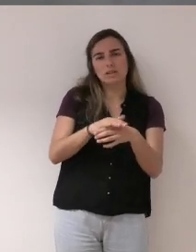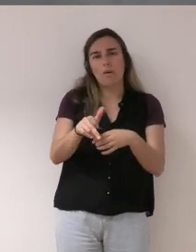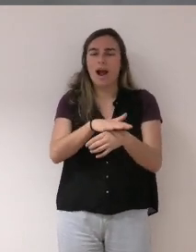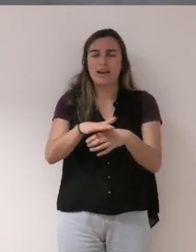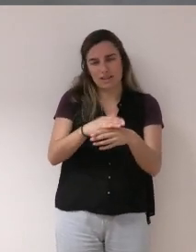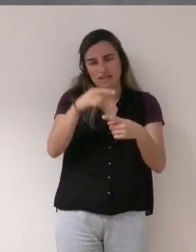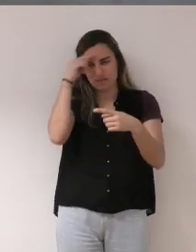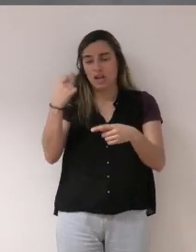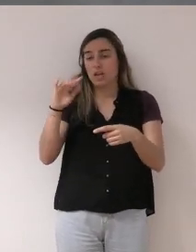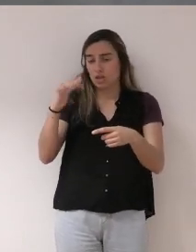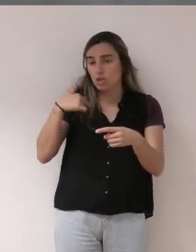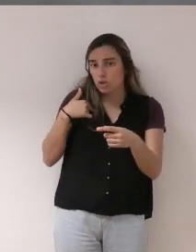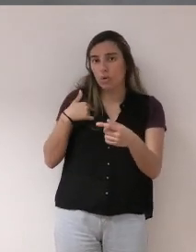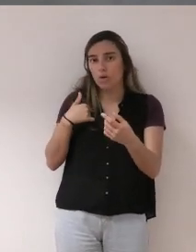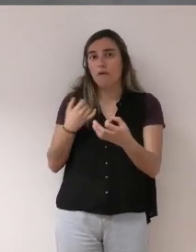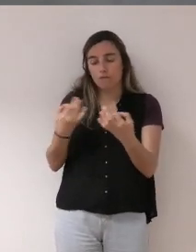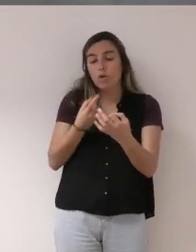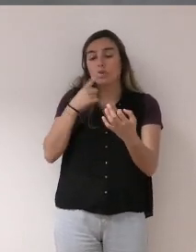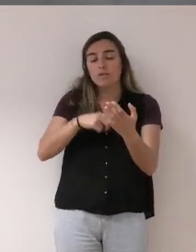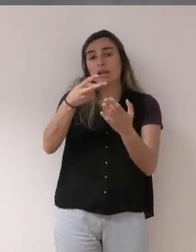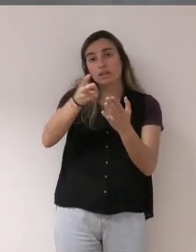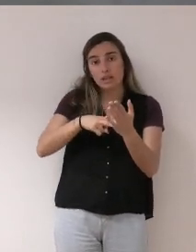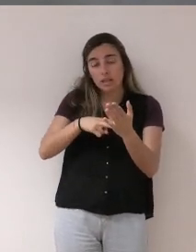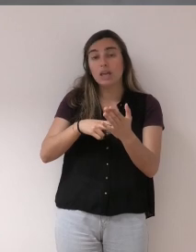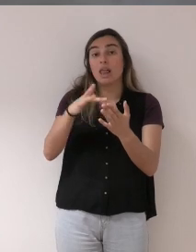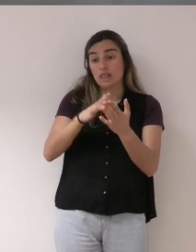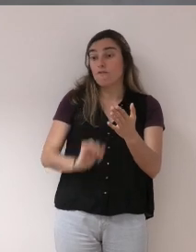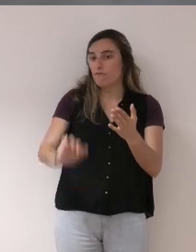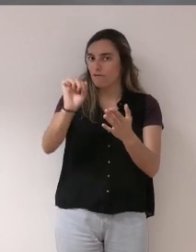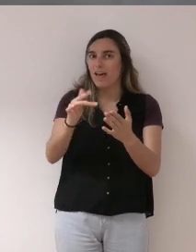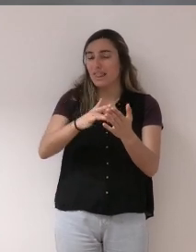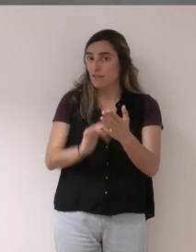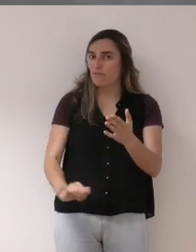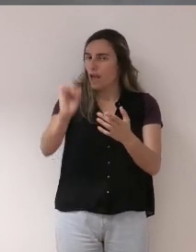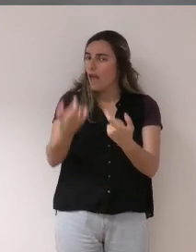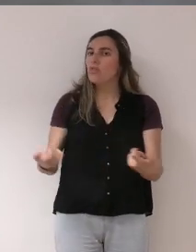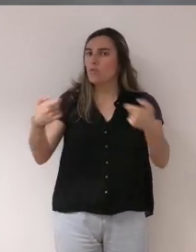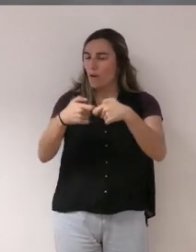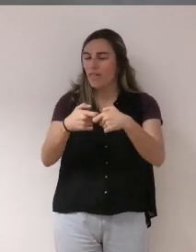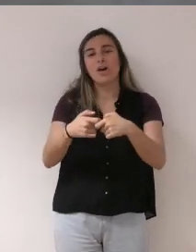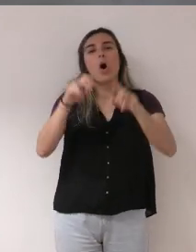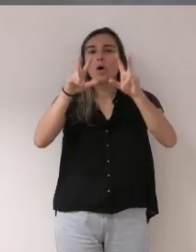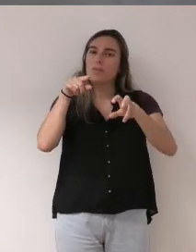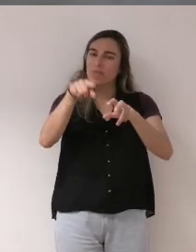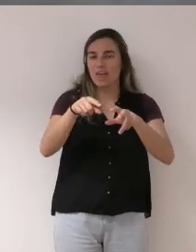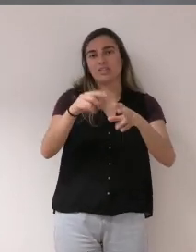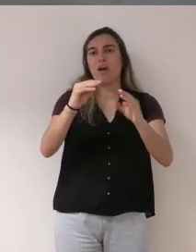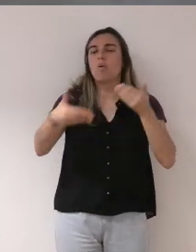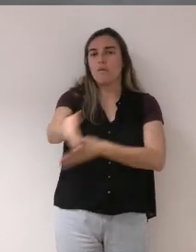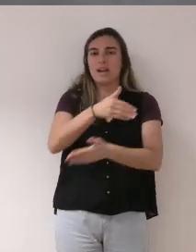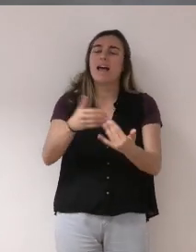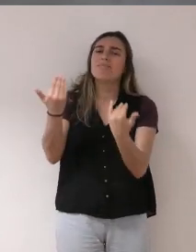os seus livros e tal agora, ocorreu-me que de facto a sua obra é uma obra muito adequada ao tema destas conversas. É limites